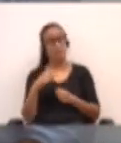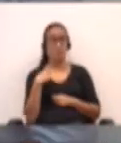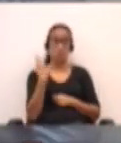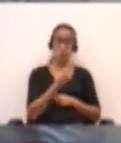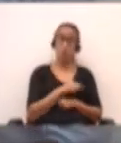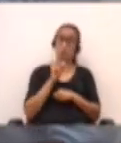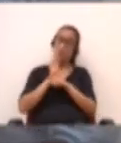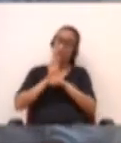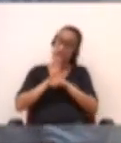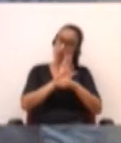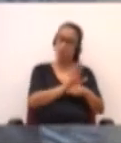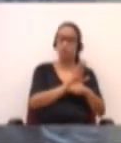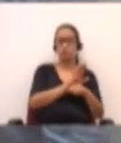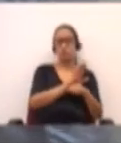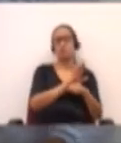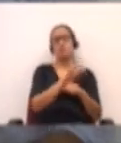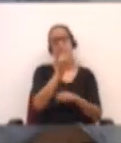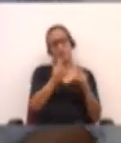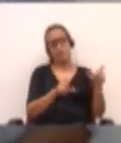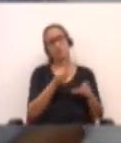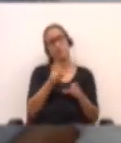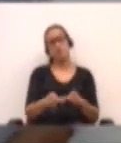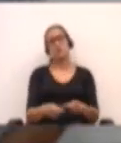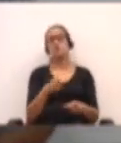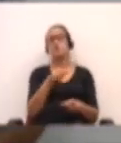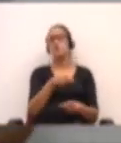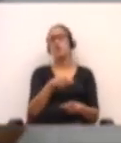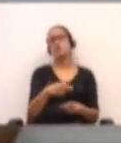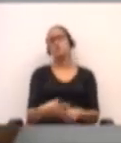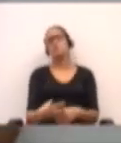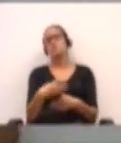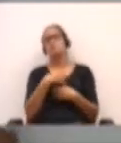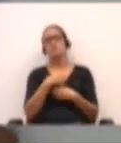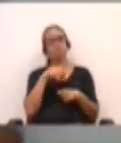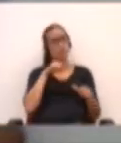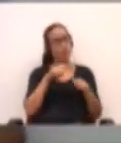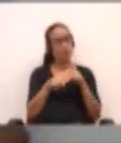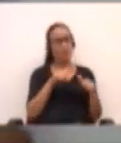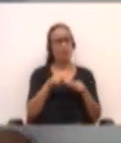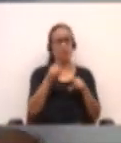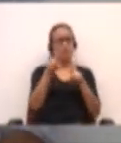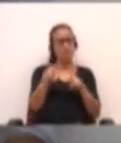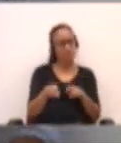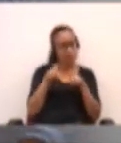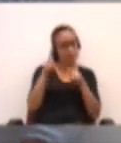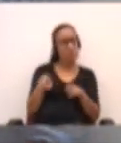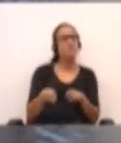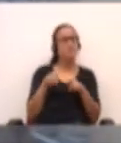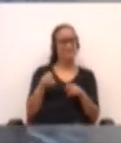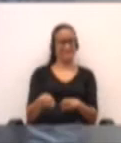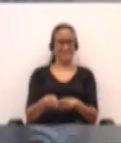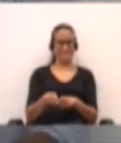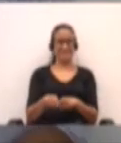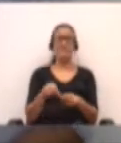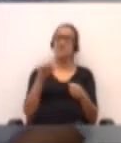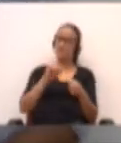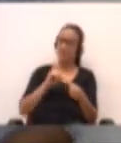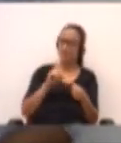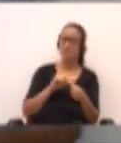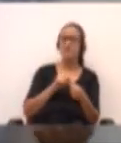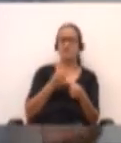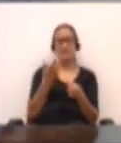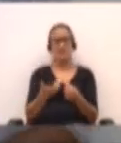defendamos os nossos irmãos que optam pela vocação rural, por morar na terra, por produzir o alimento que chega nas nossas